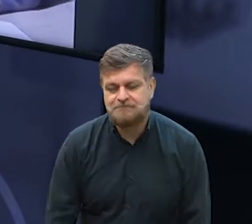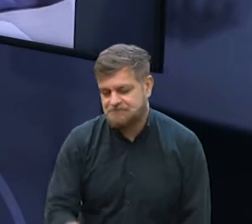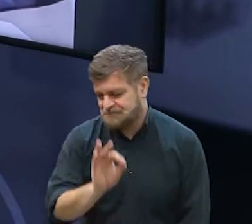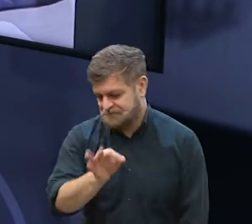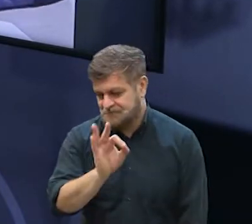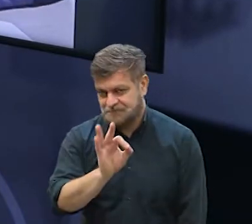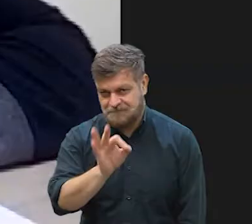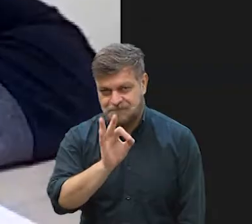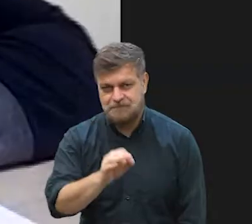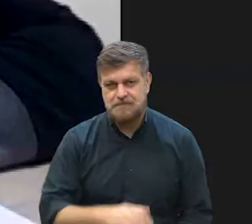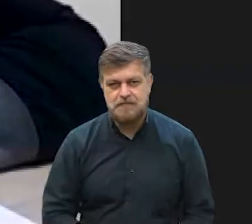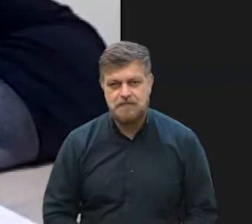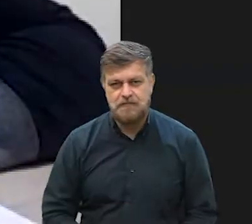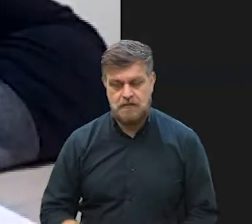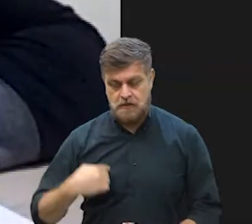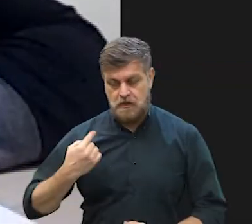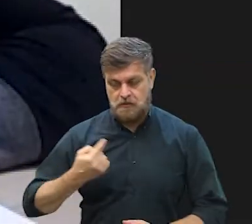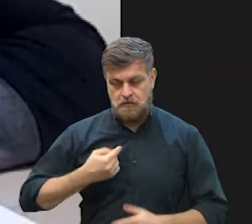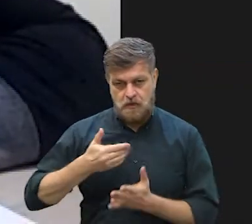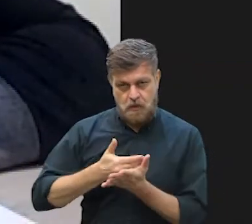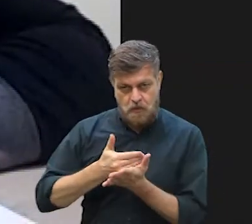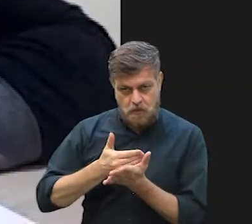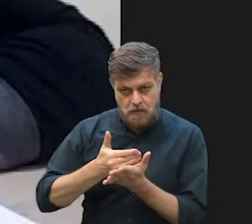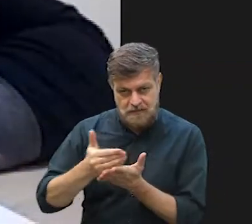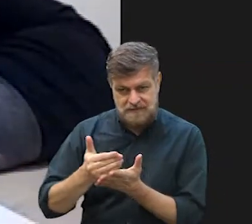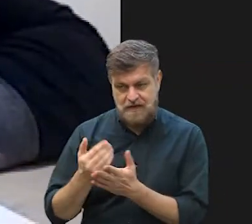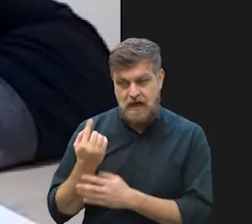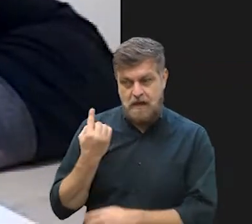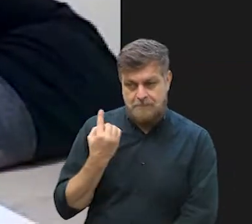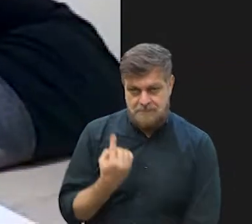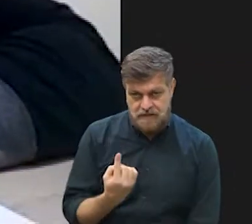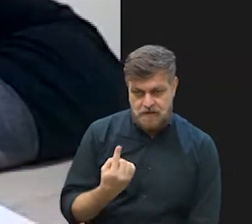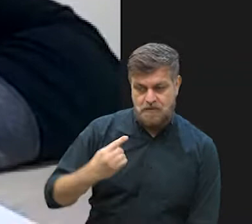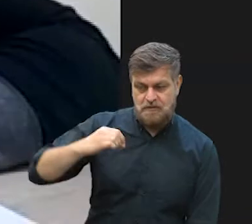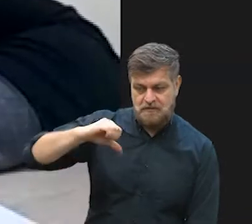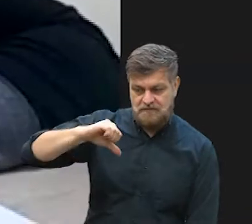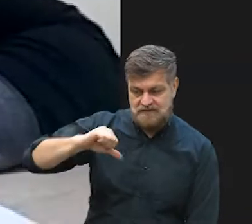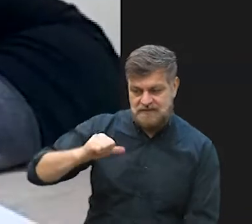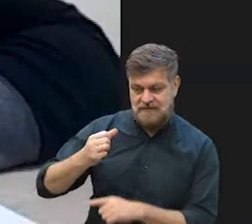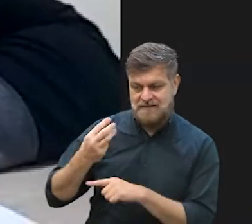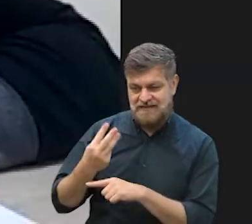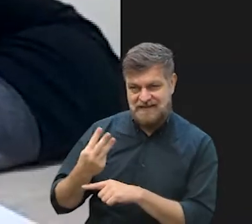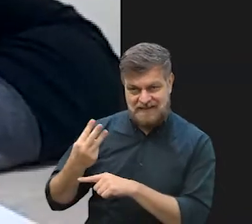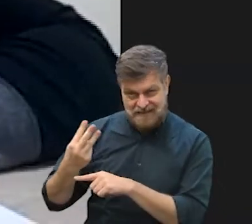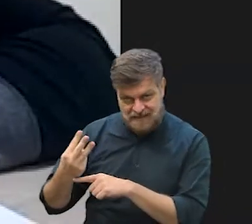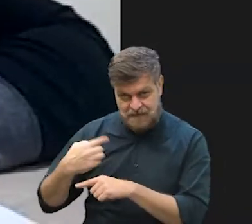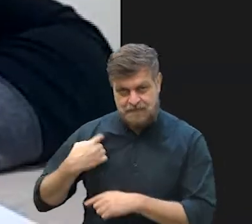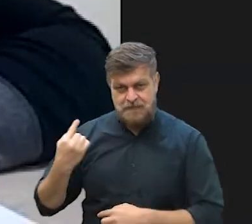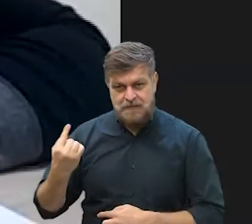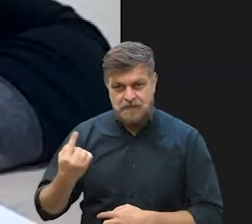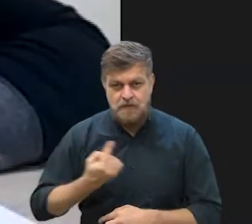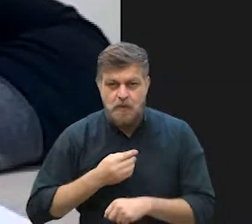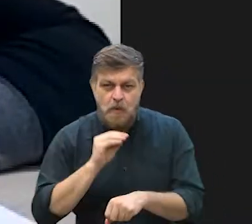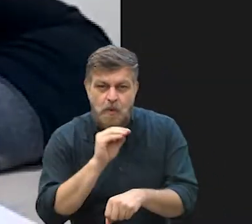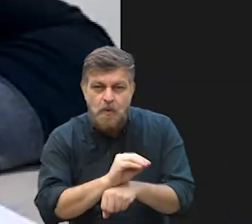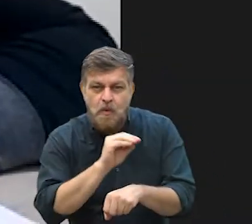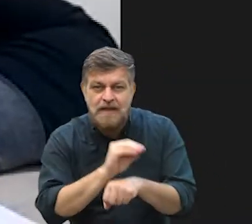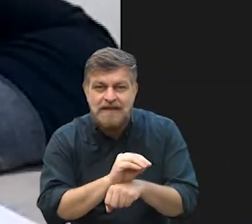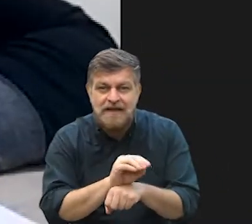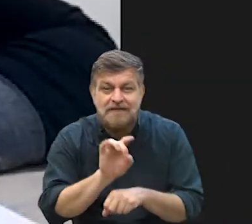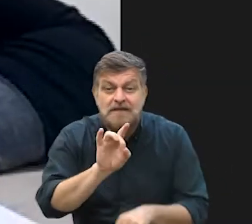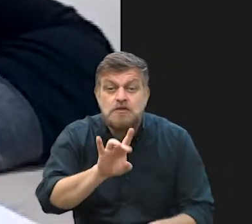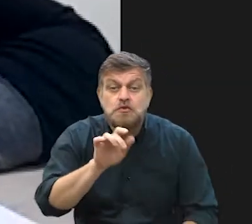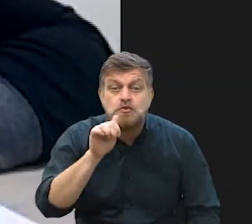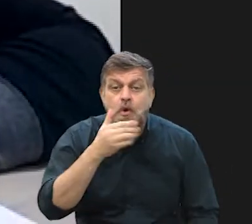Isso mesmo. Bom, nós iniciamos, né, em 1933, nós atendíamos apenas